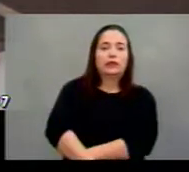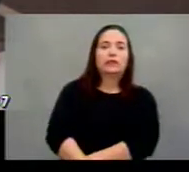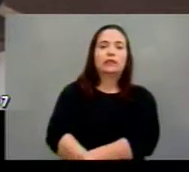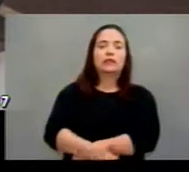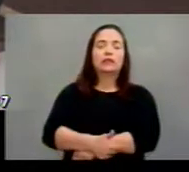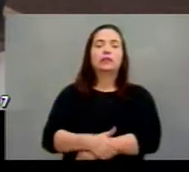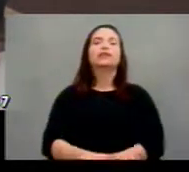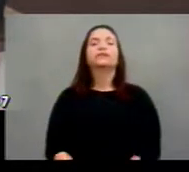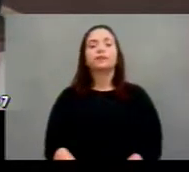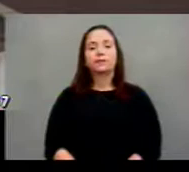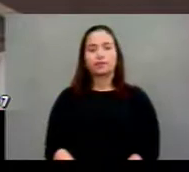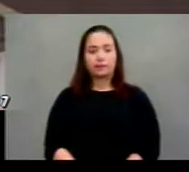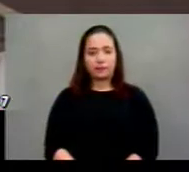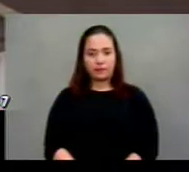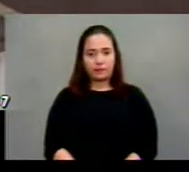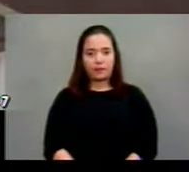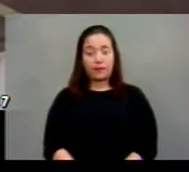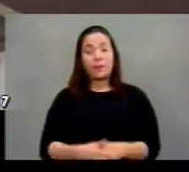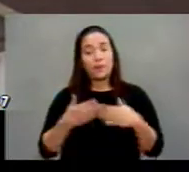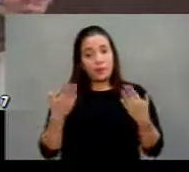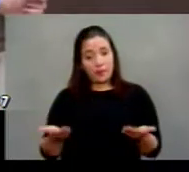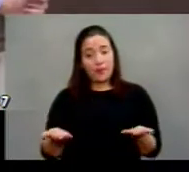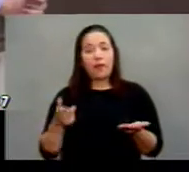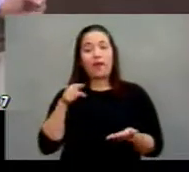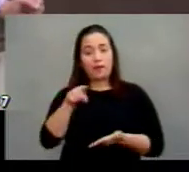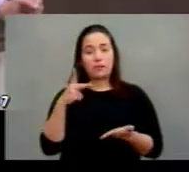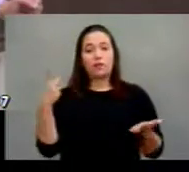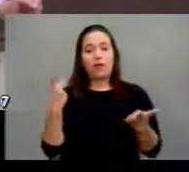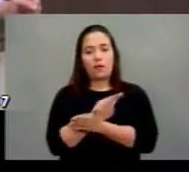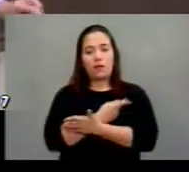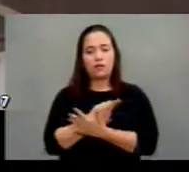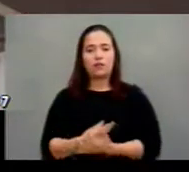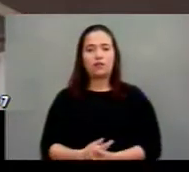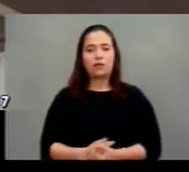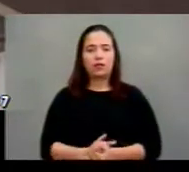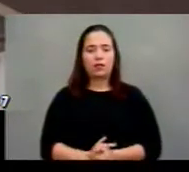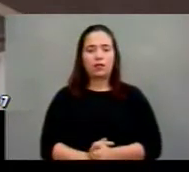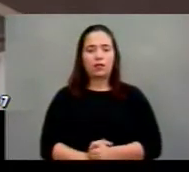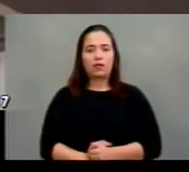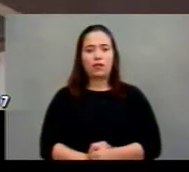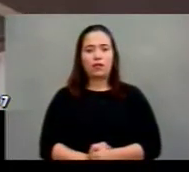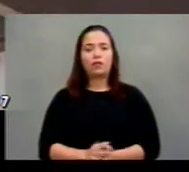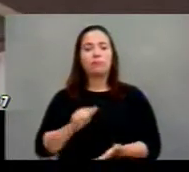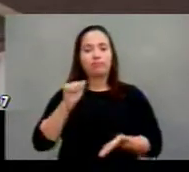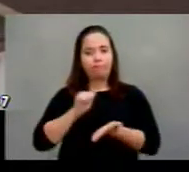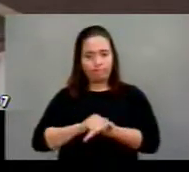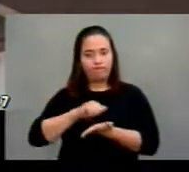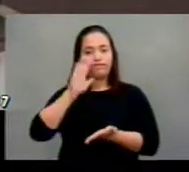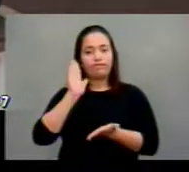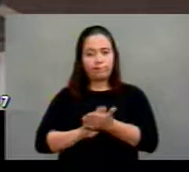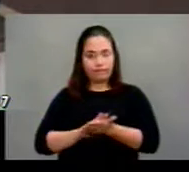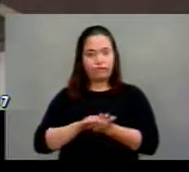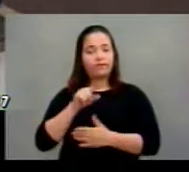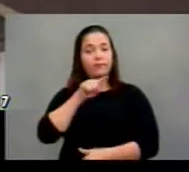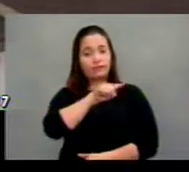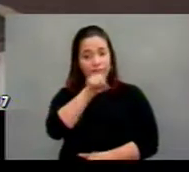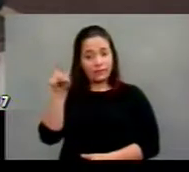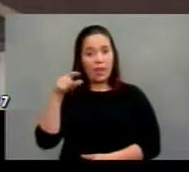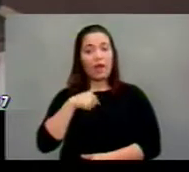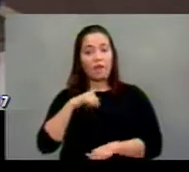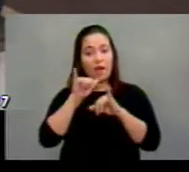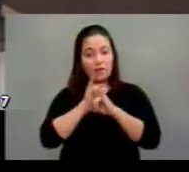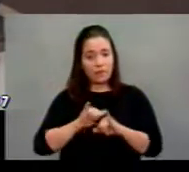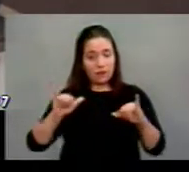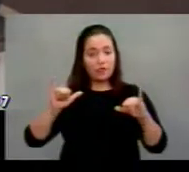espoliação e de exploração. É isso que vai acontecer. Escrevam isso para que